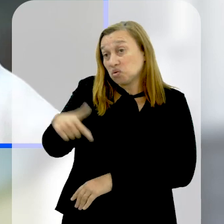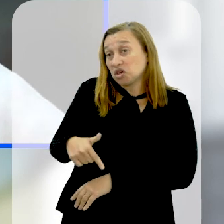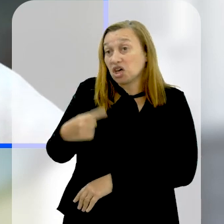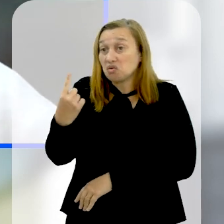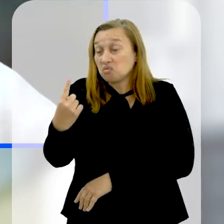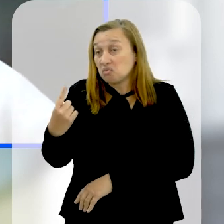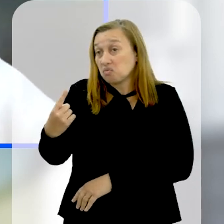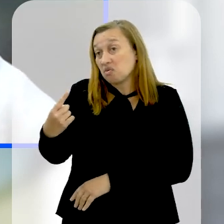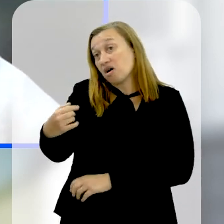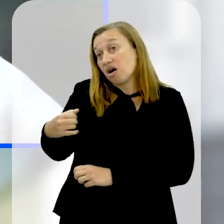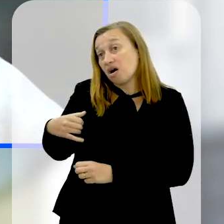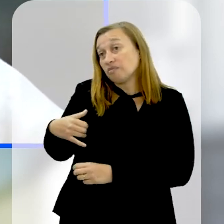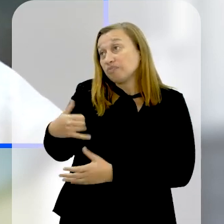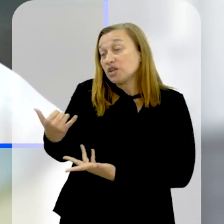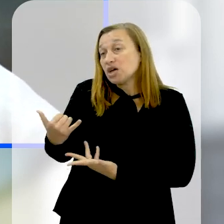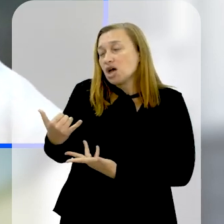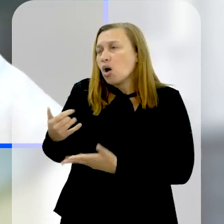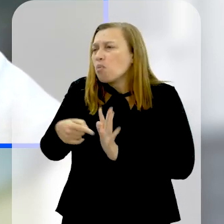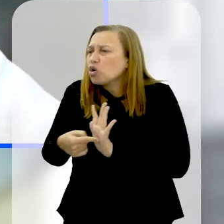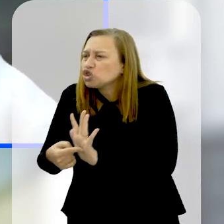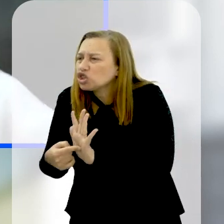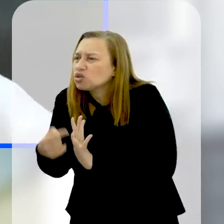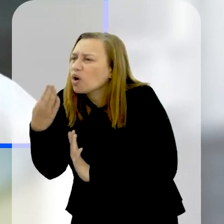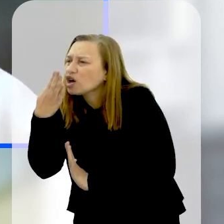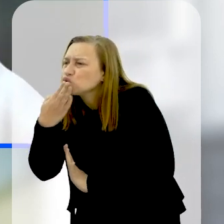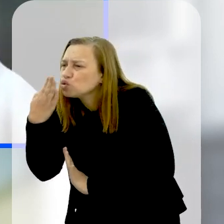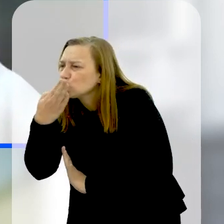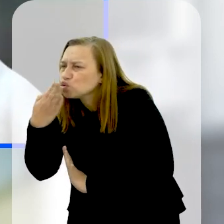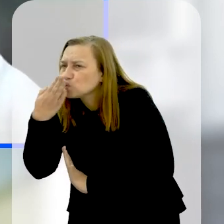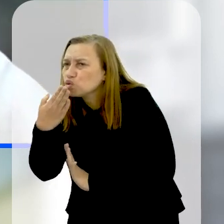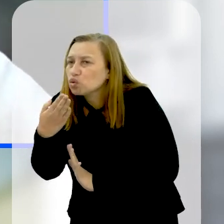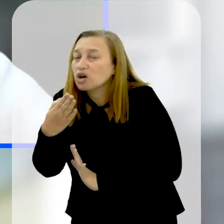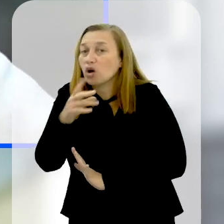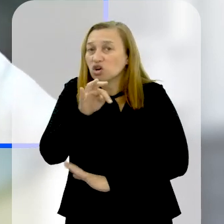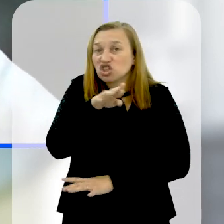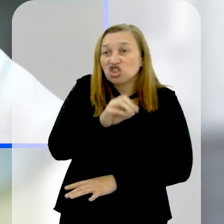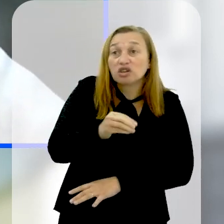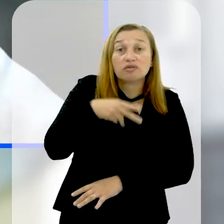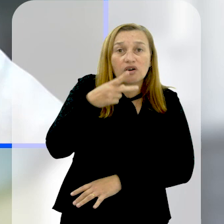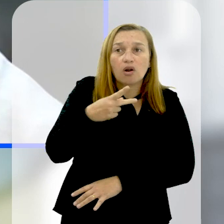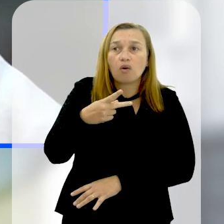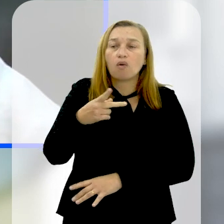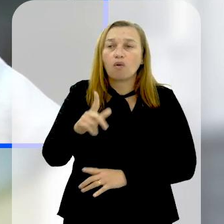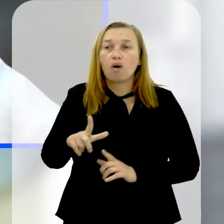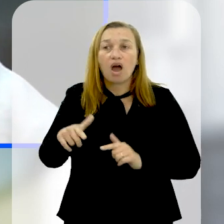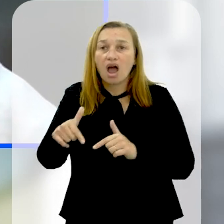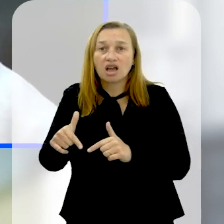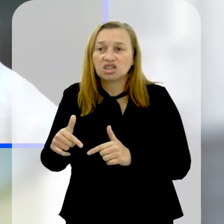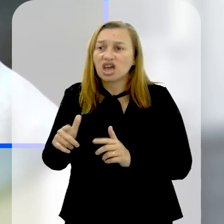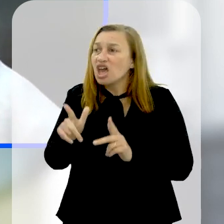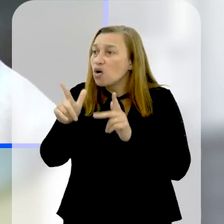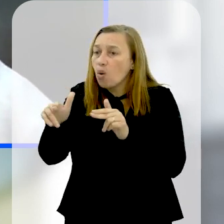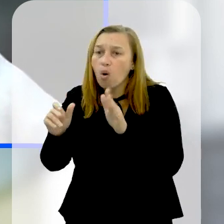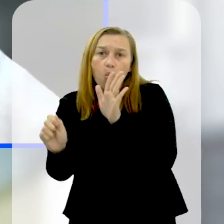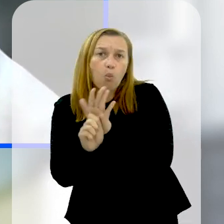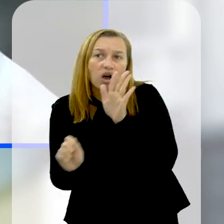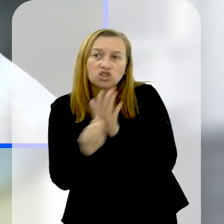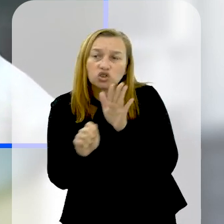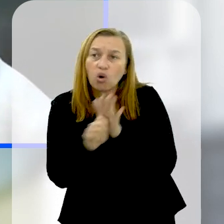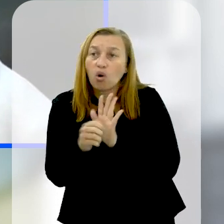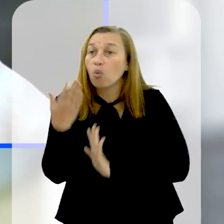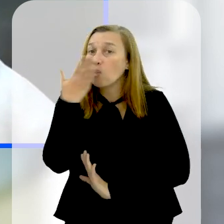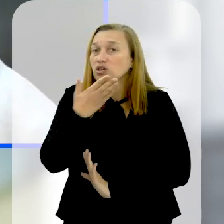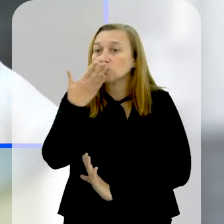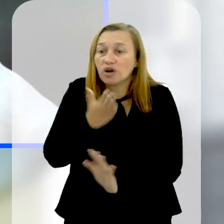criança, acostumando o paladar dela, mostrando o que é açúcar. E foi o que o Cristiano falou, funciona como uma droga.